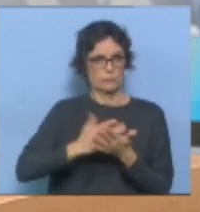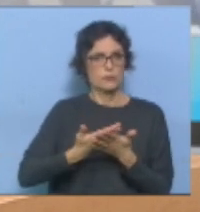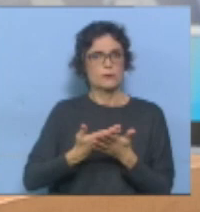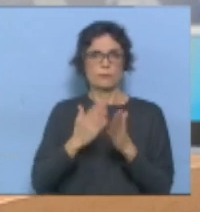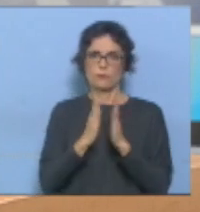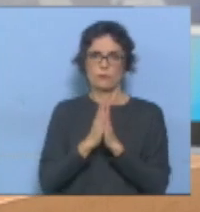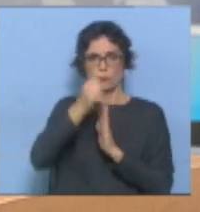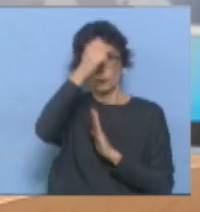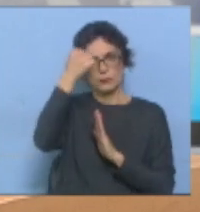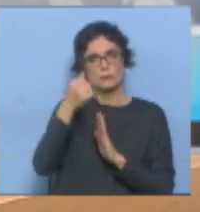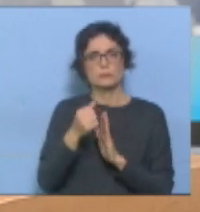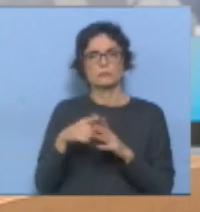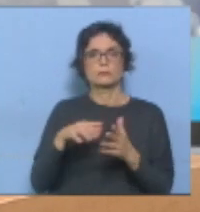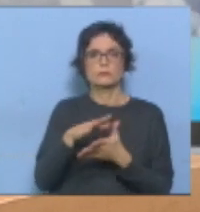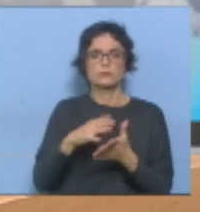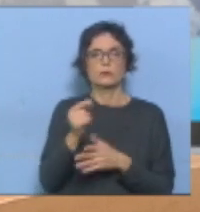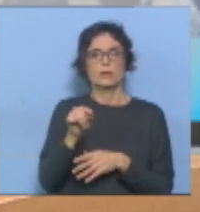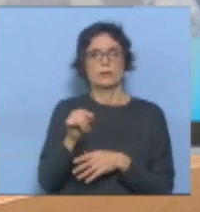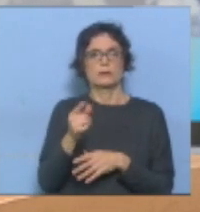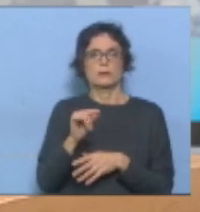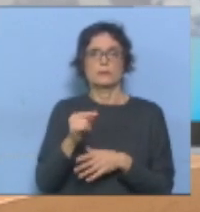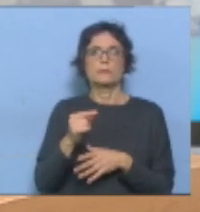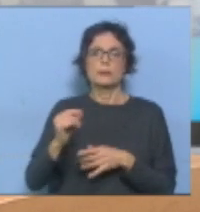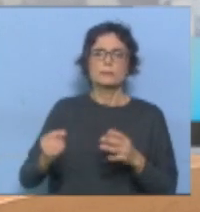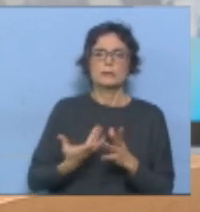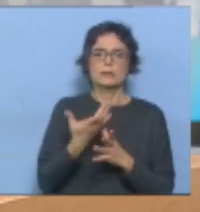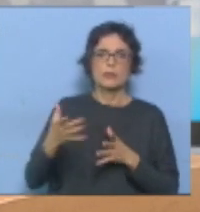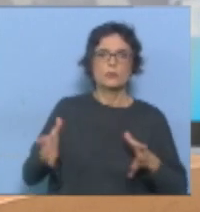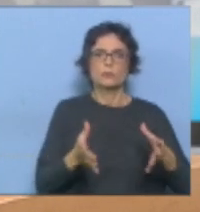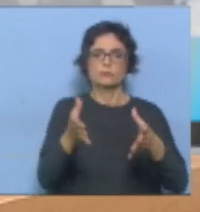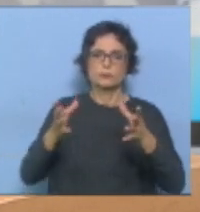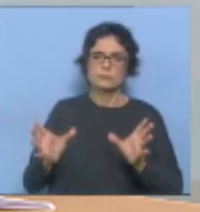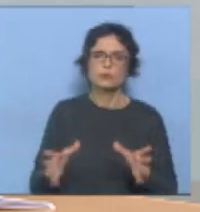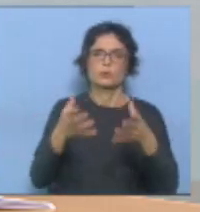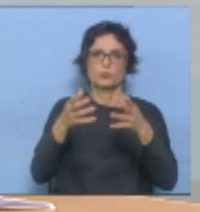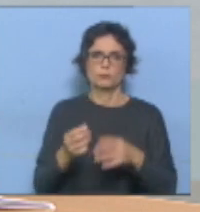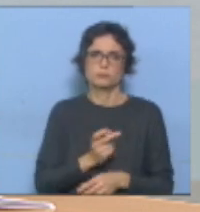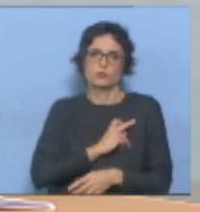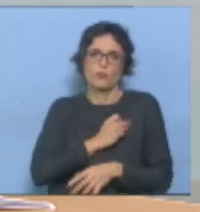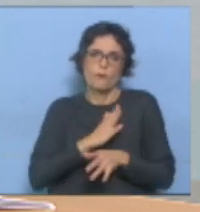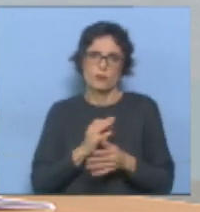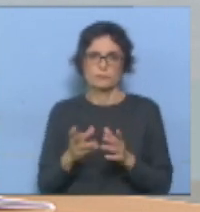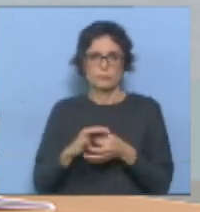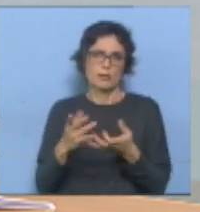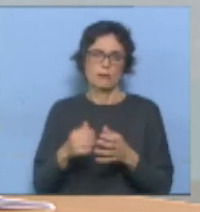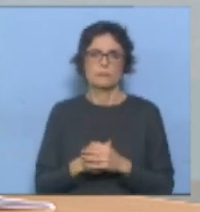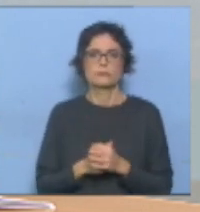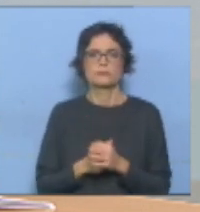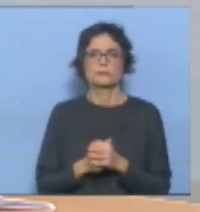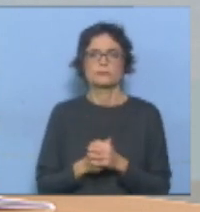Dominical para depois haver grupos e caminho de fé para cada um. Carlos Diniz, terminamos como começamos com